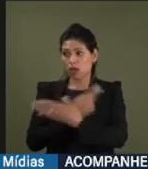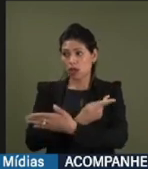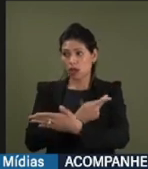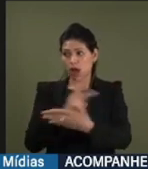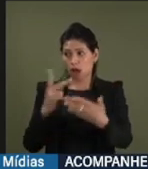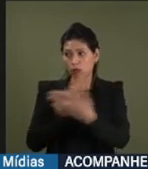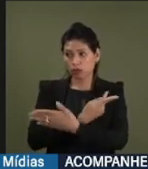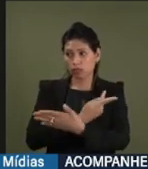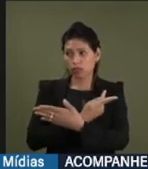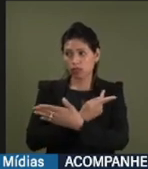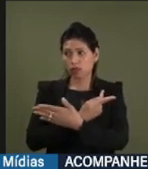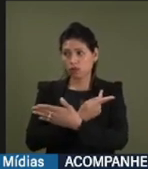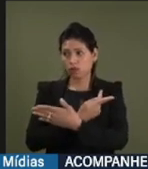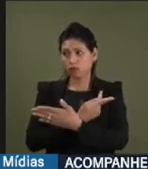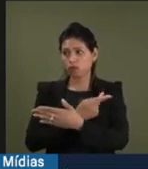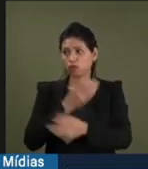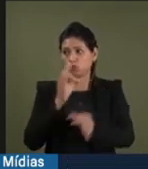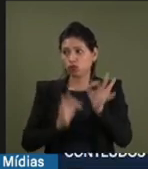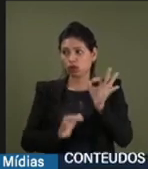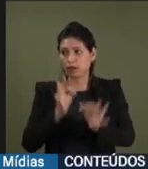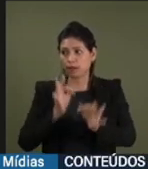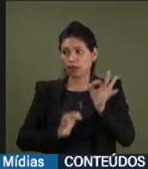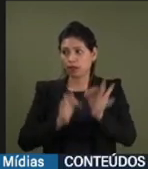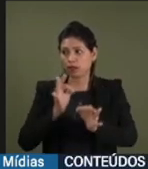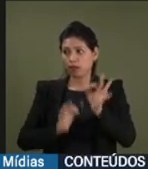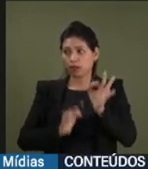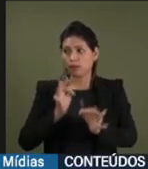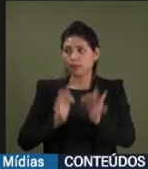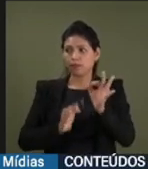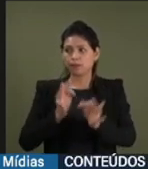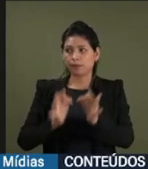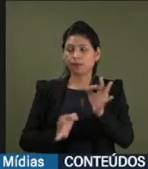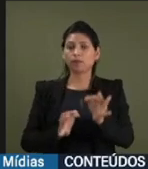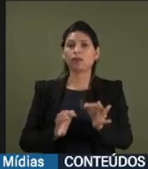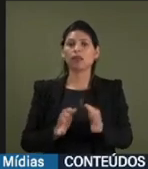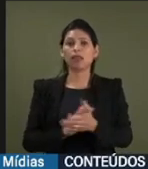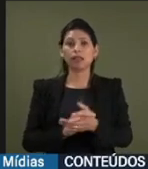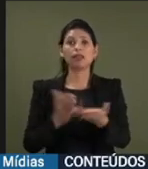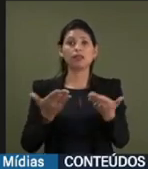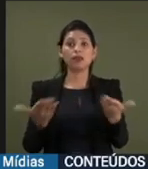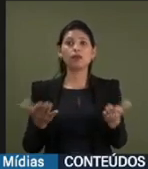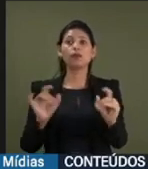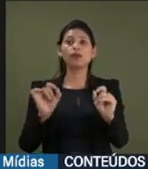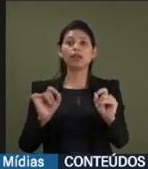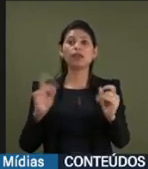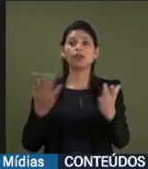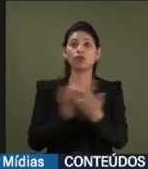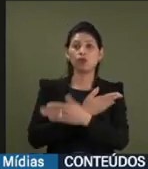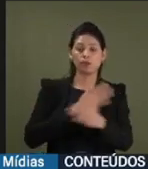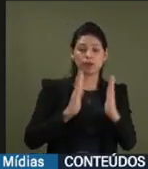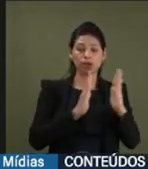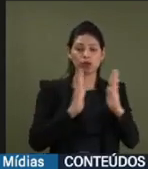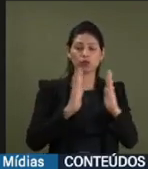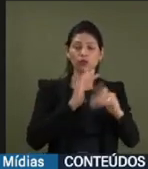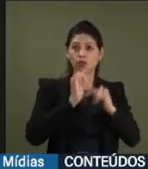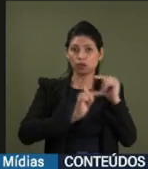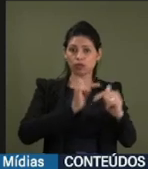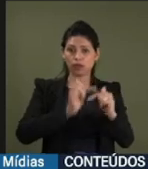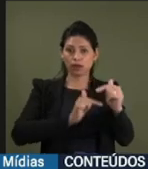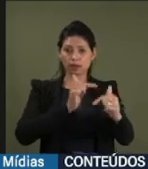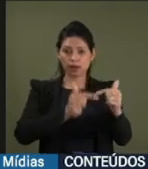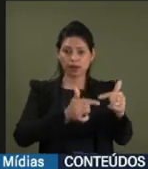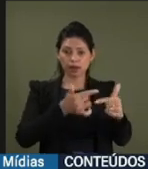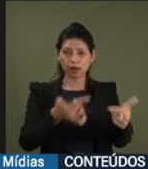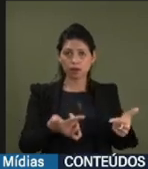definiu que o foro só poderia ser aplicado em crimes cometidos no exercício do cargo e em razão da função